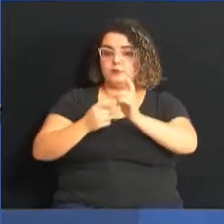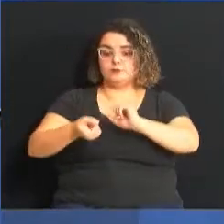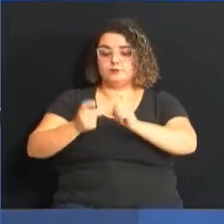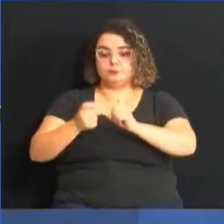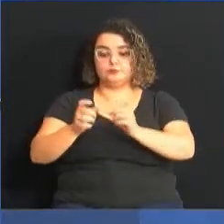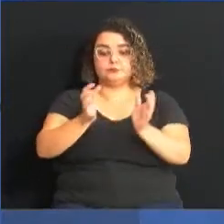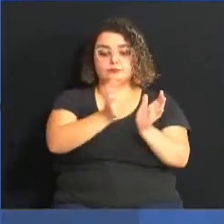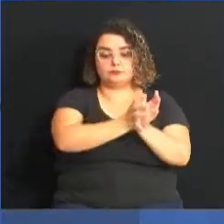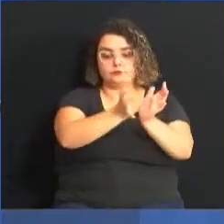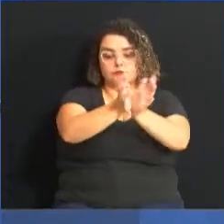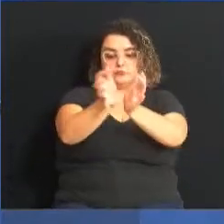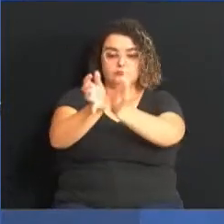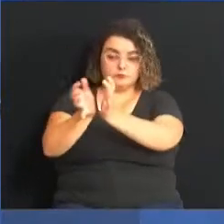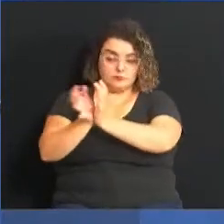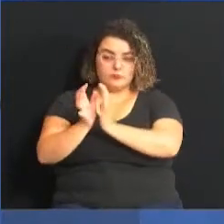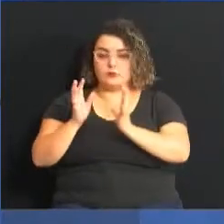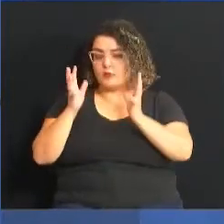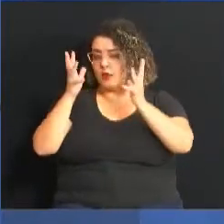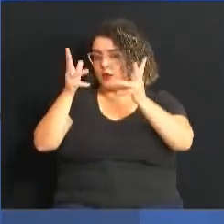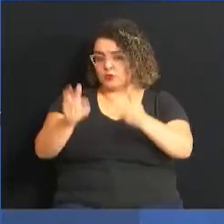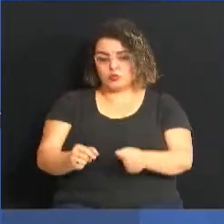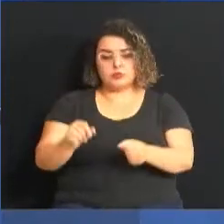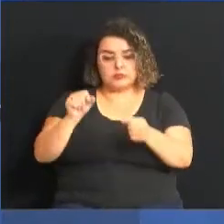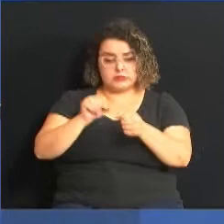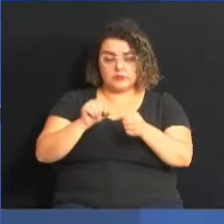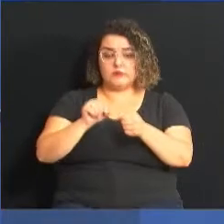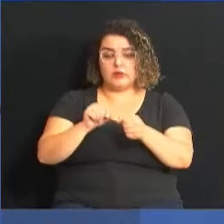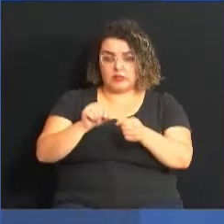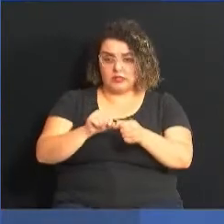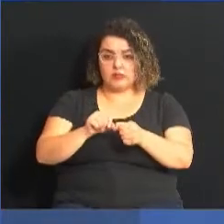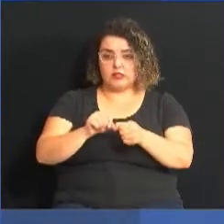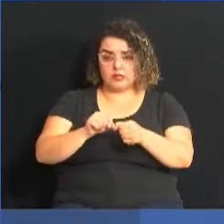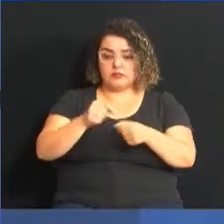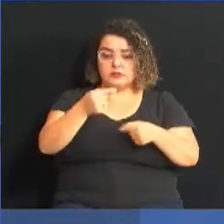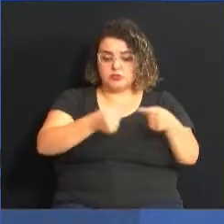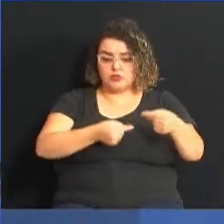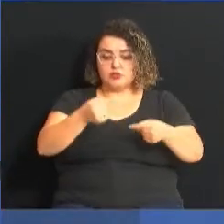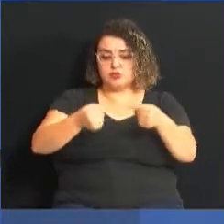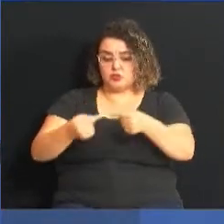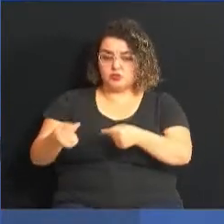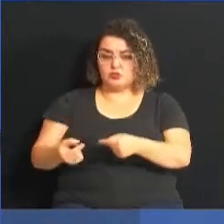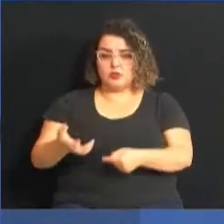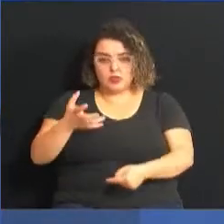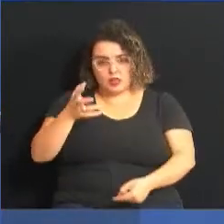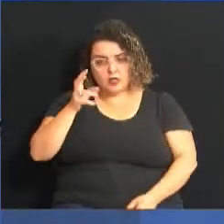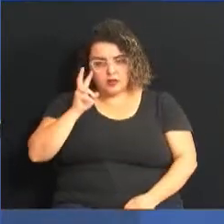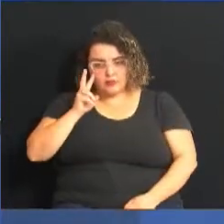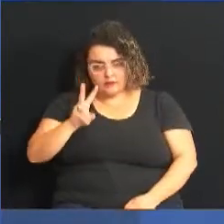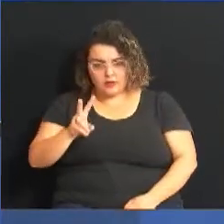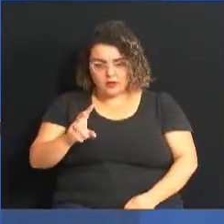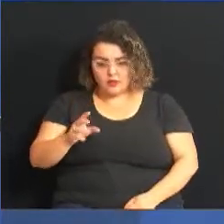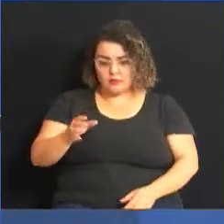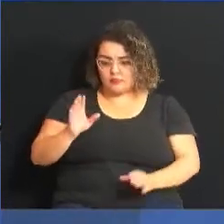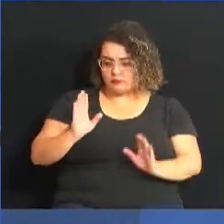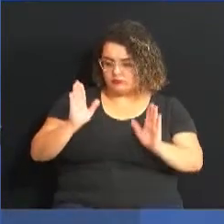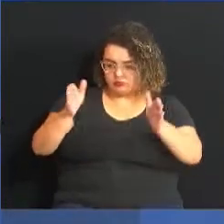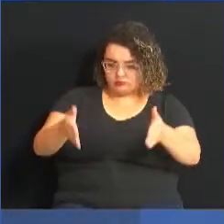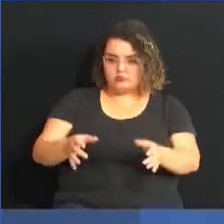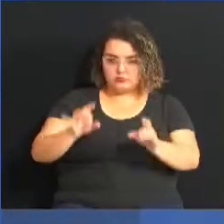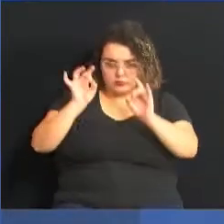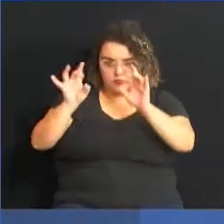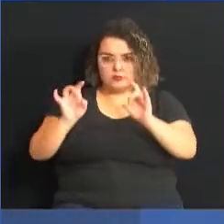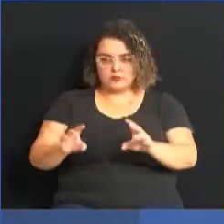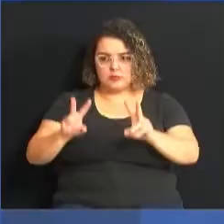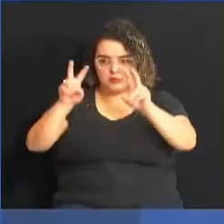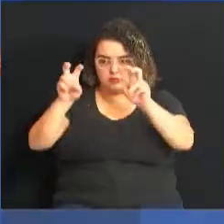e lá você tem todas que foram realizadas e foram discutidas. Quer ver alguma participação, algum tema específico?